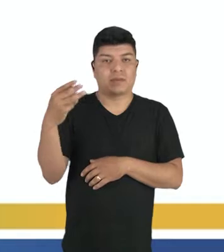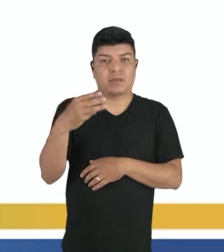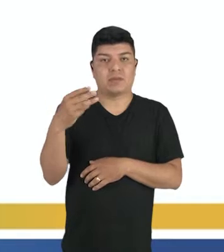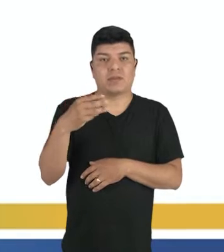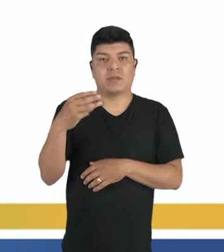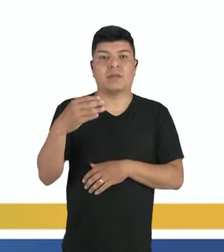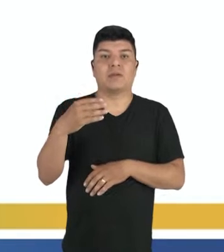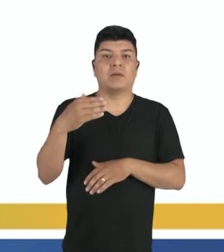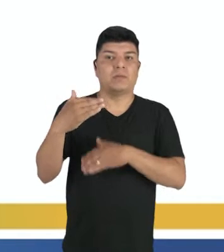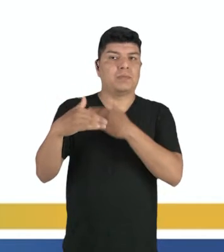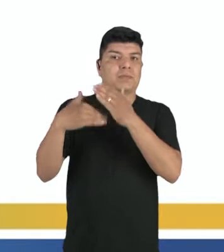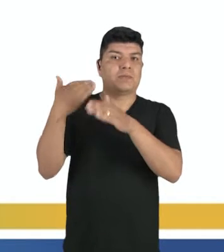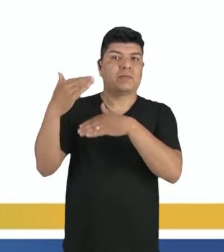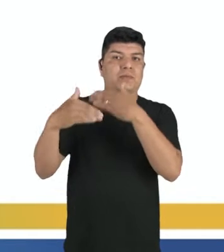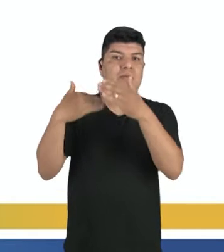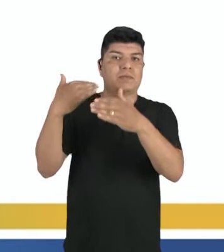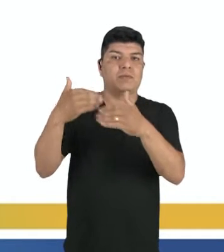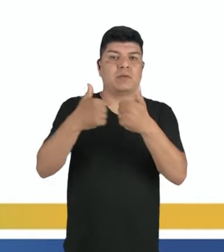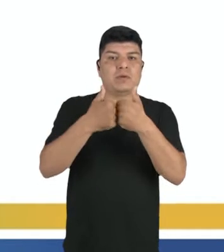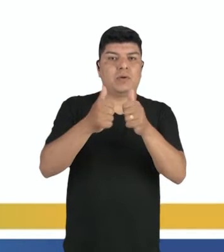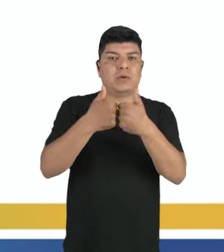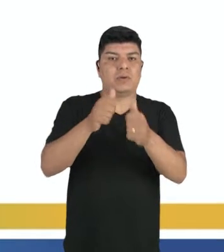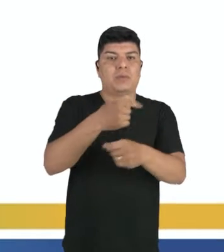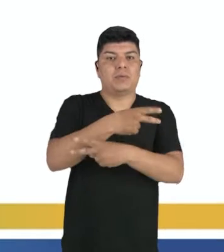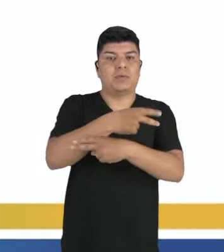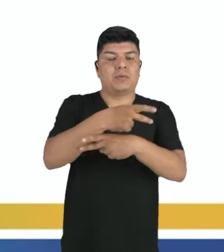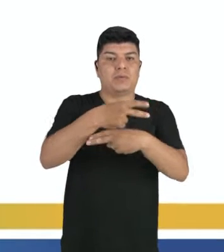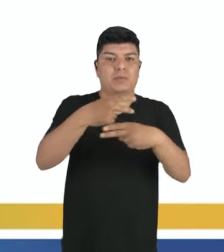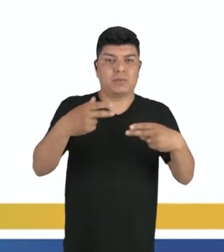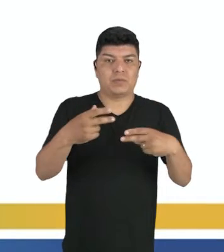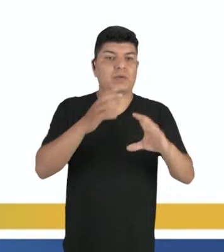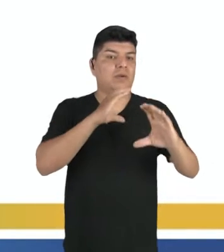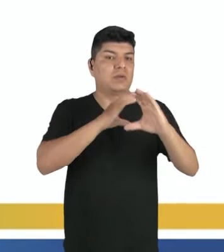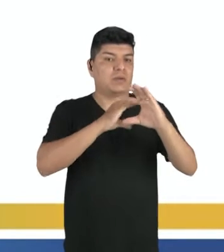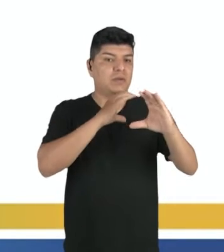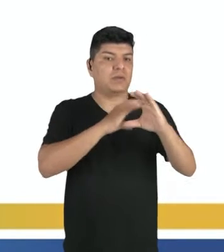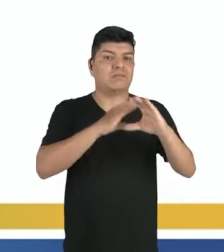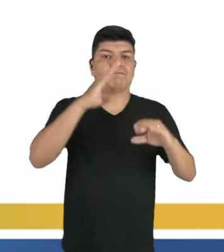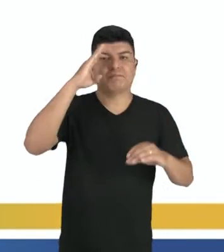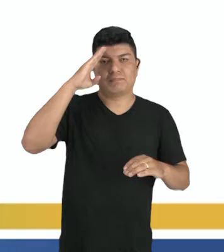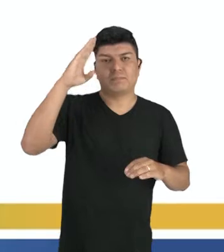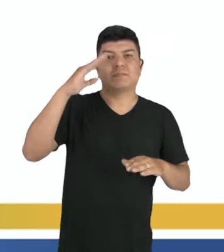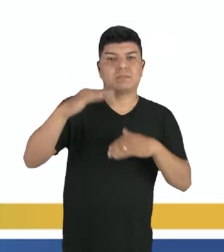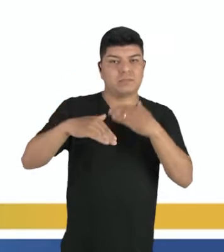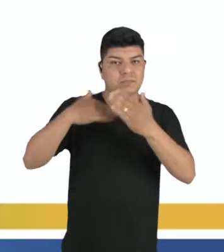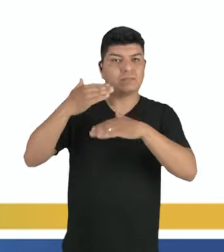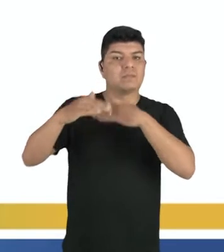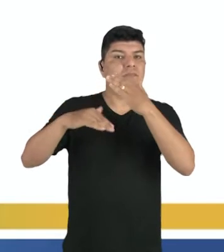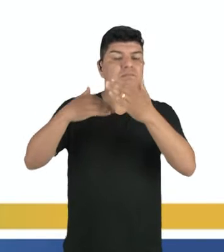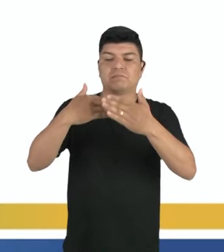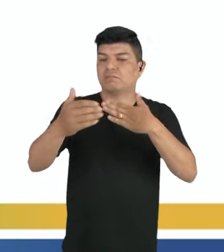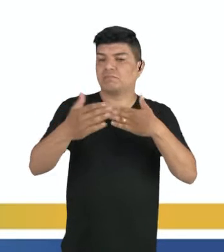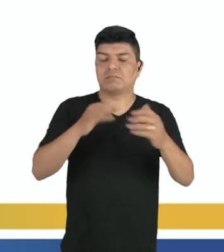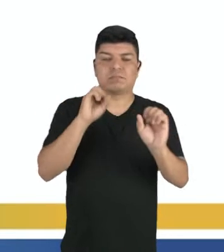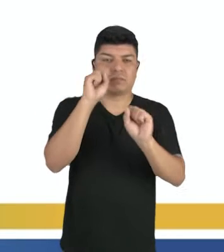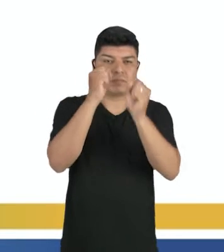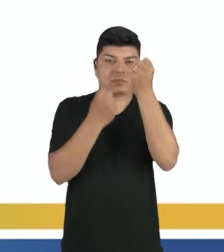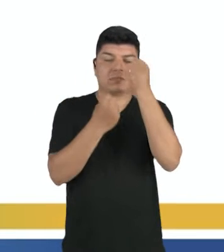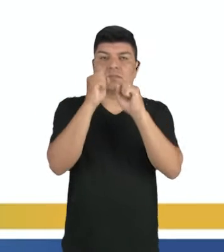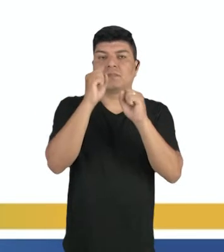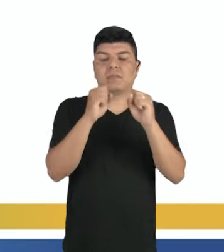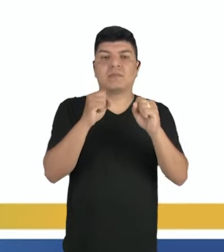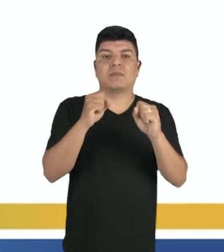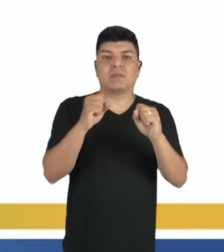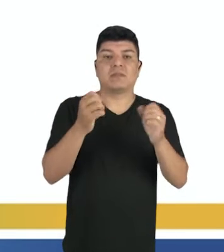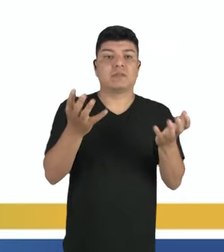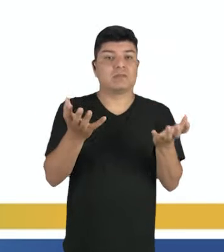de transportes. Vocês sabem que a questão do transporte e comunicação é essencial para o desenvolvimento de qualquer indústria, né? De